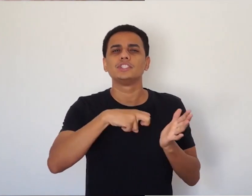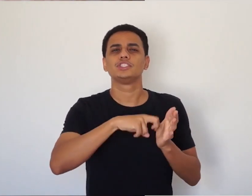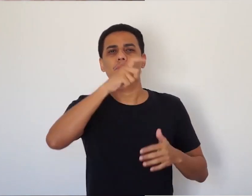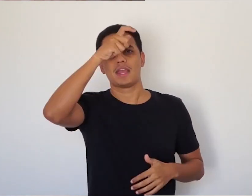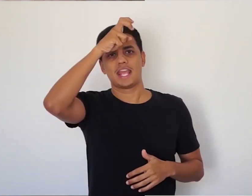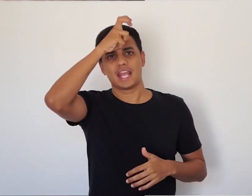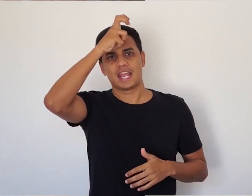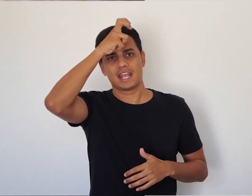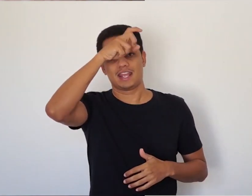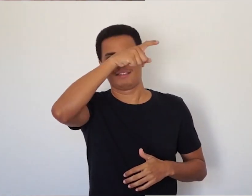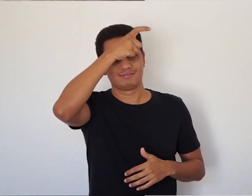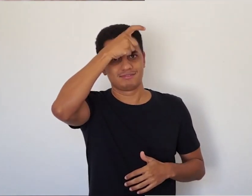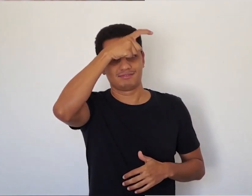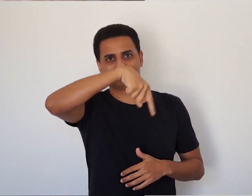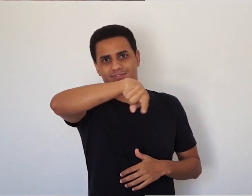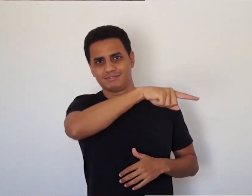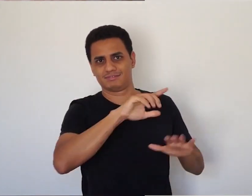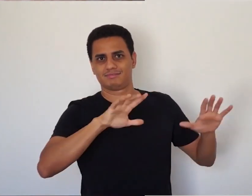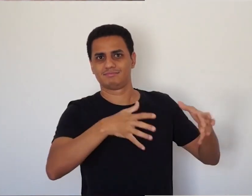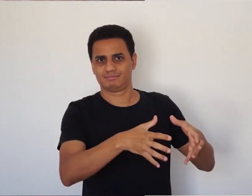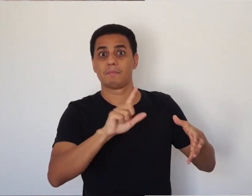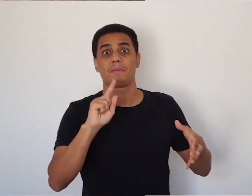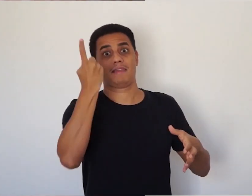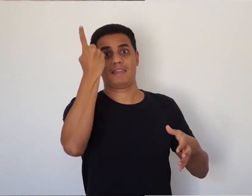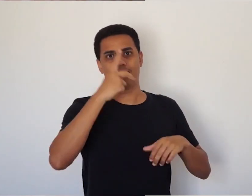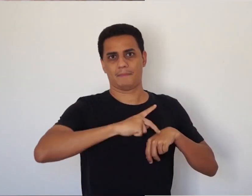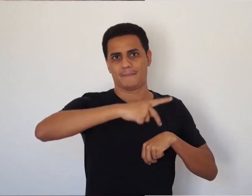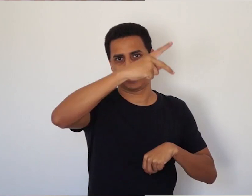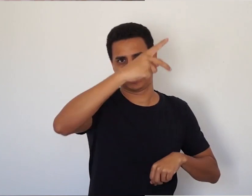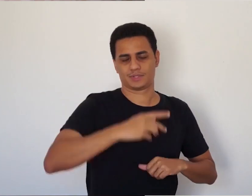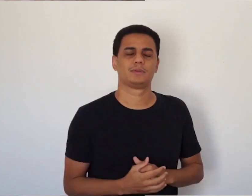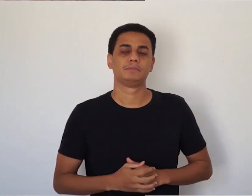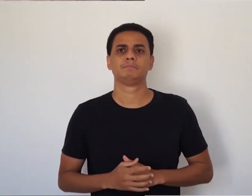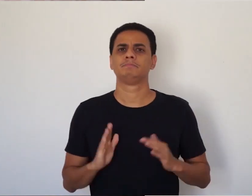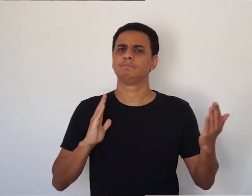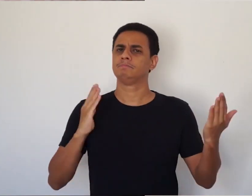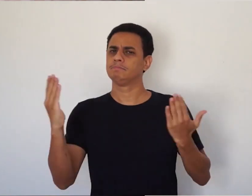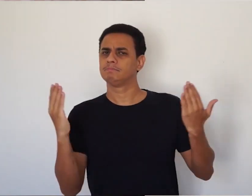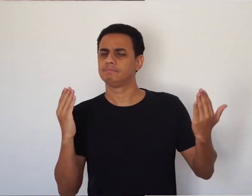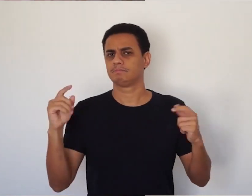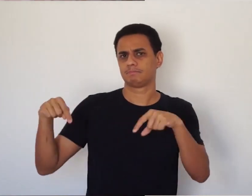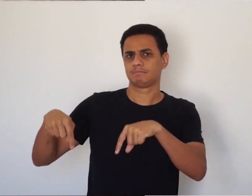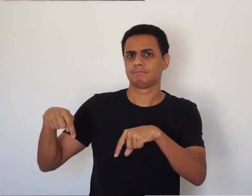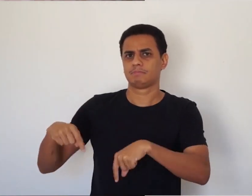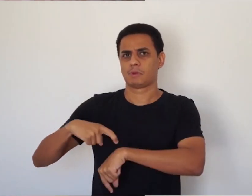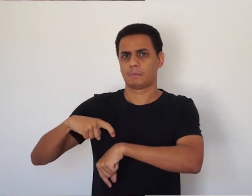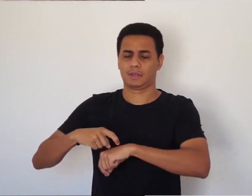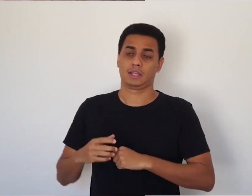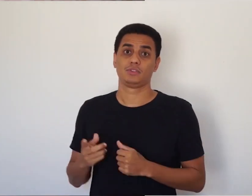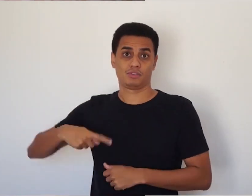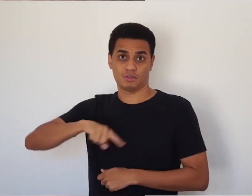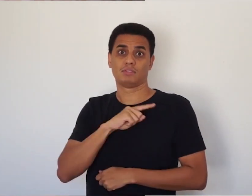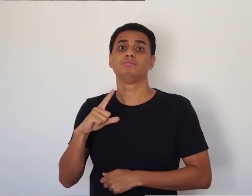o Egito. E é muito profundo entender isso, porque nós temos vivido uma grande crise